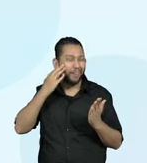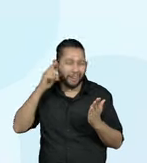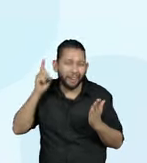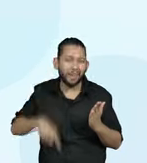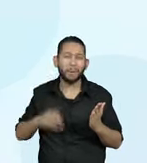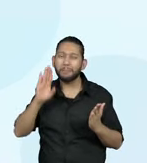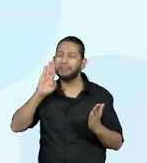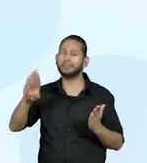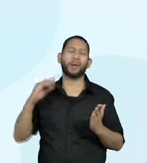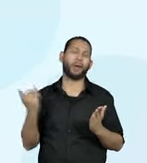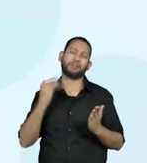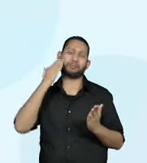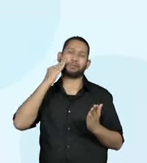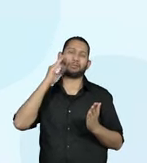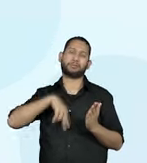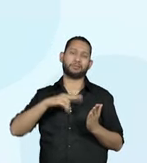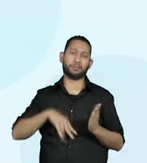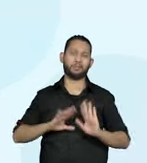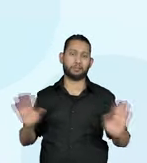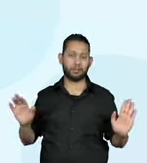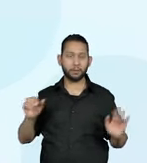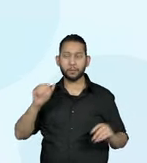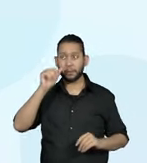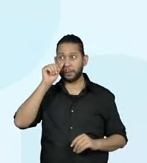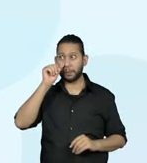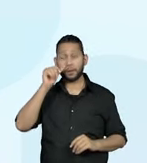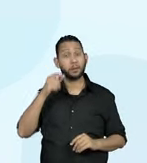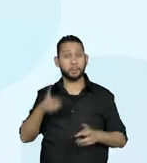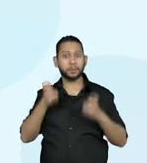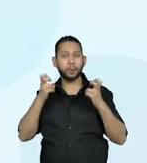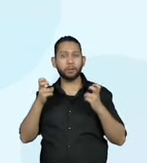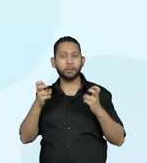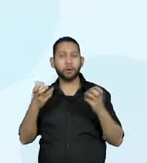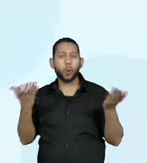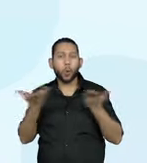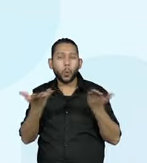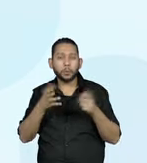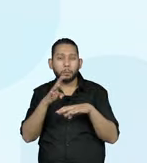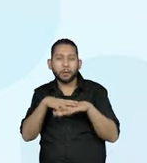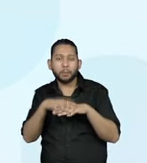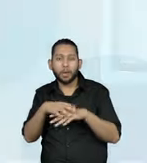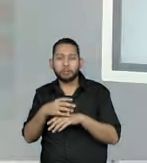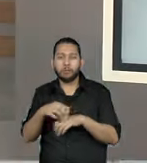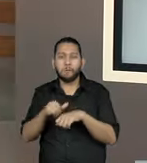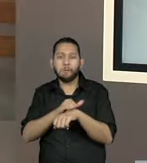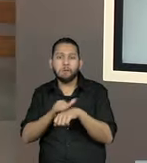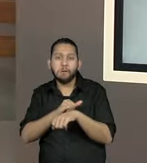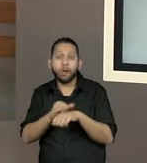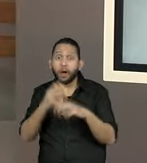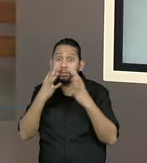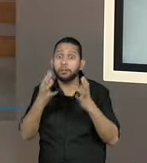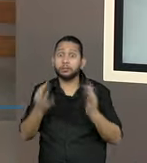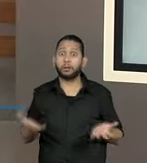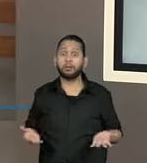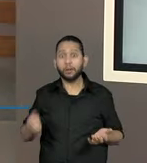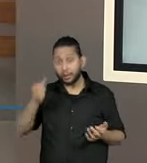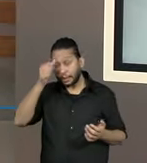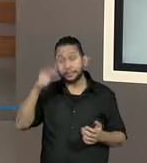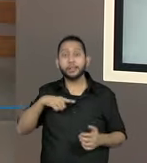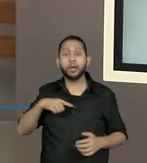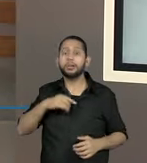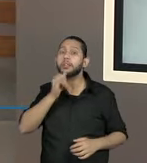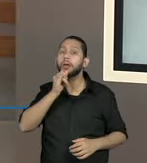extremamente importante. E a gente percebeu hoje até algumas pegadinhas na aula de hoje, né? Como o número